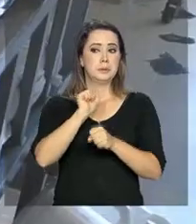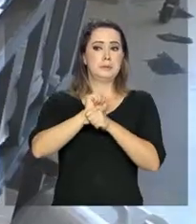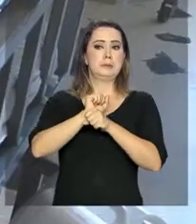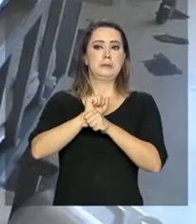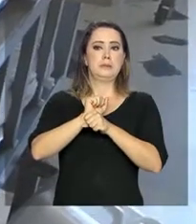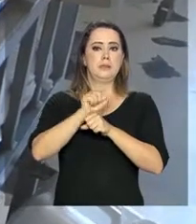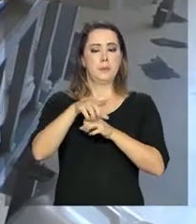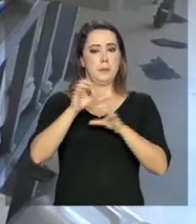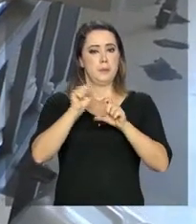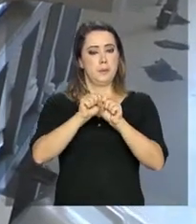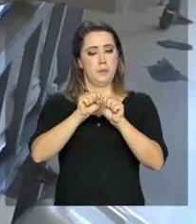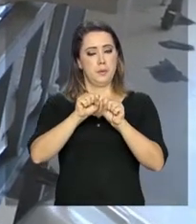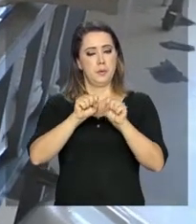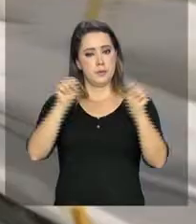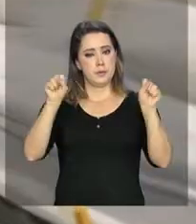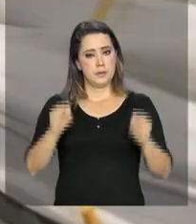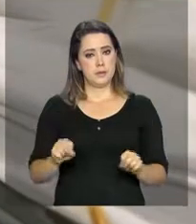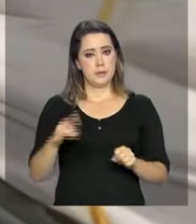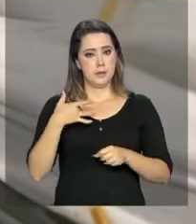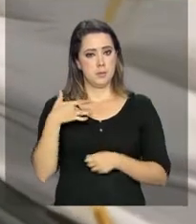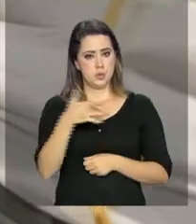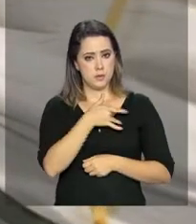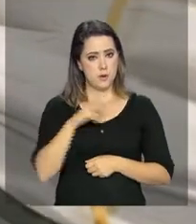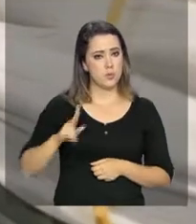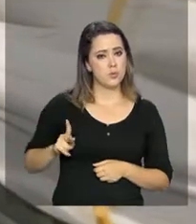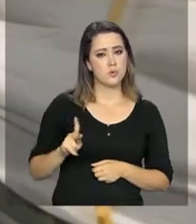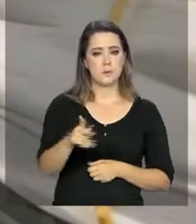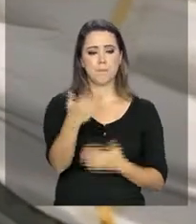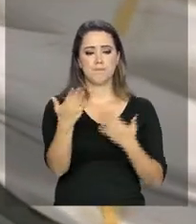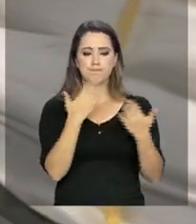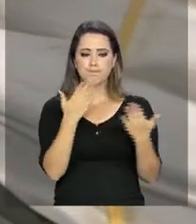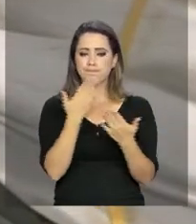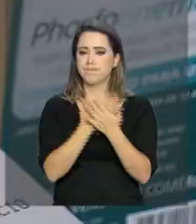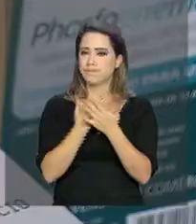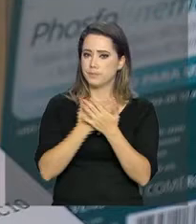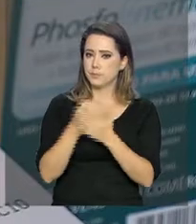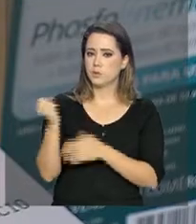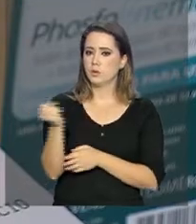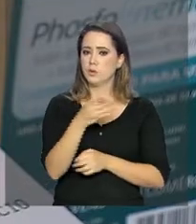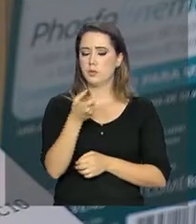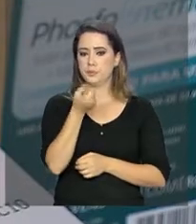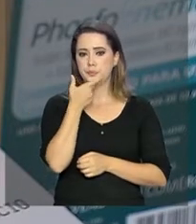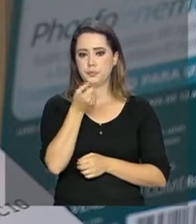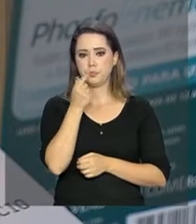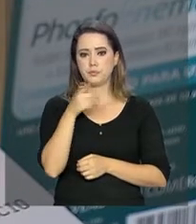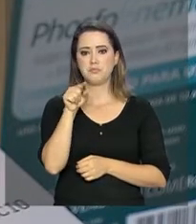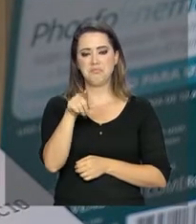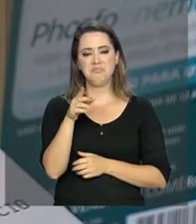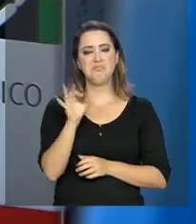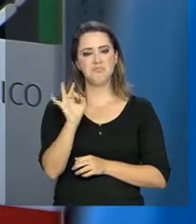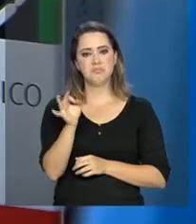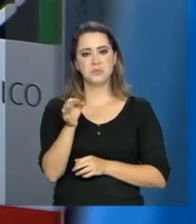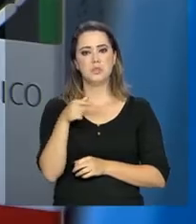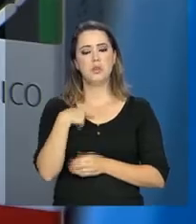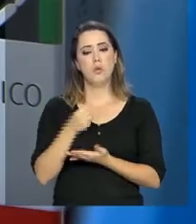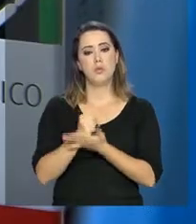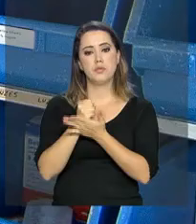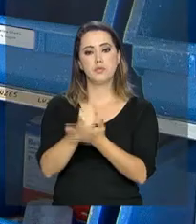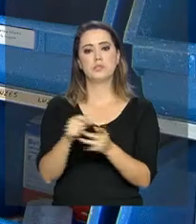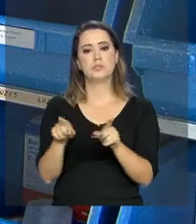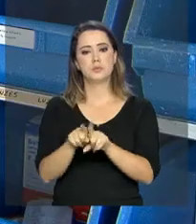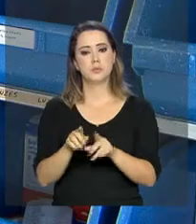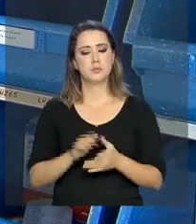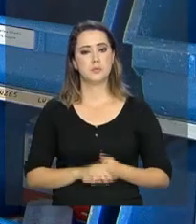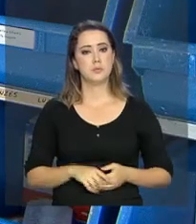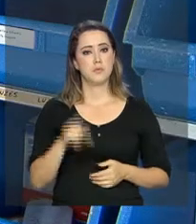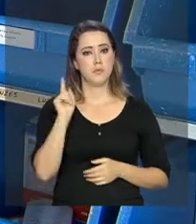o sistema único de saúde está sempre analisando novos medicamentos e quando comprovada sua eficácia é passar ofertados